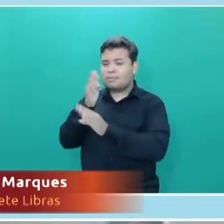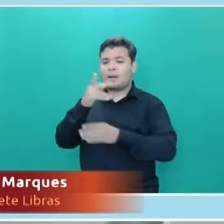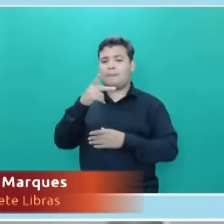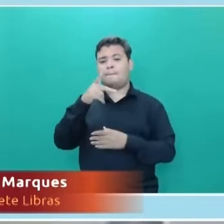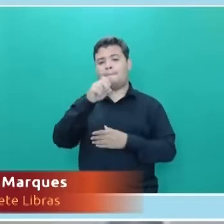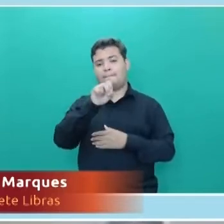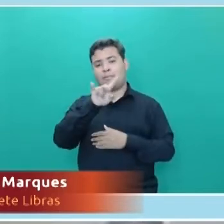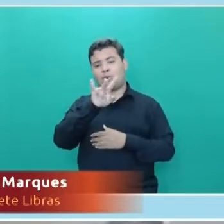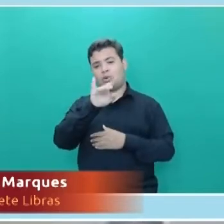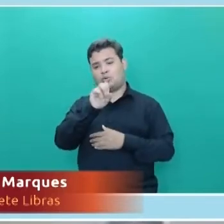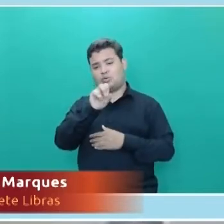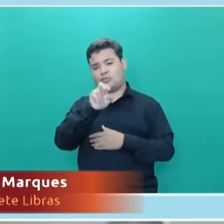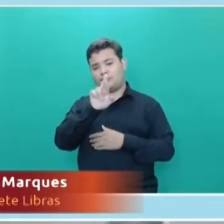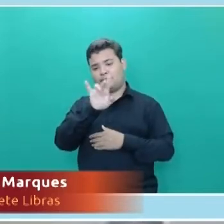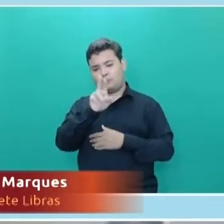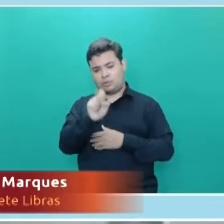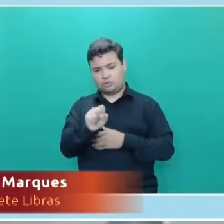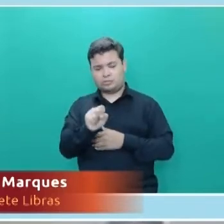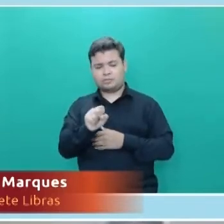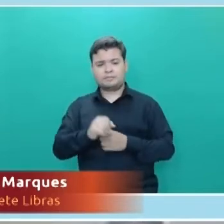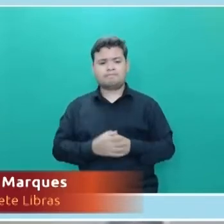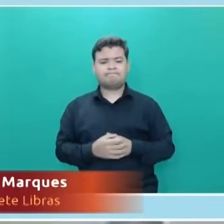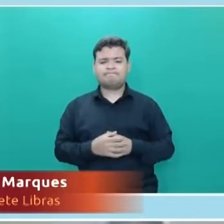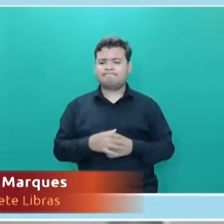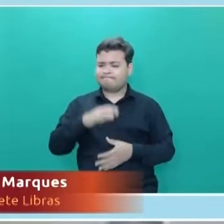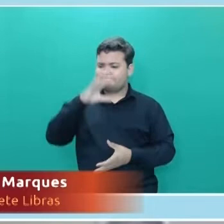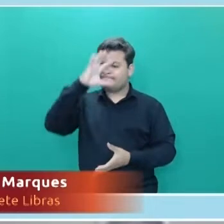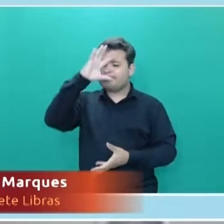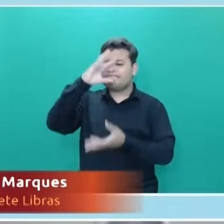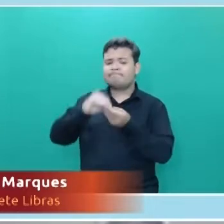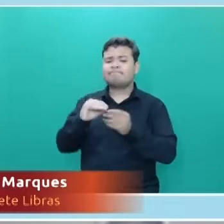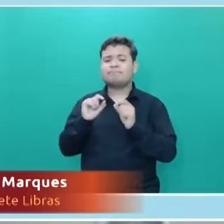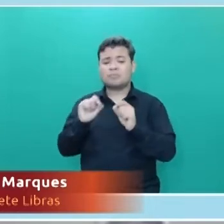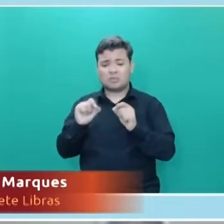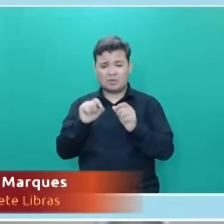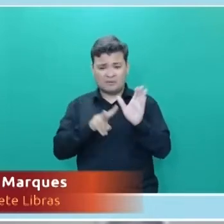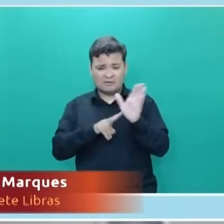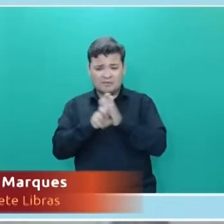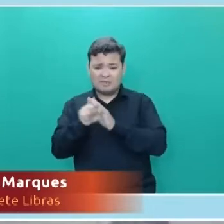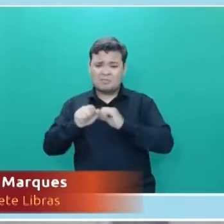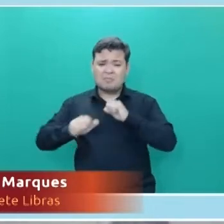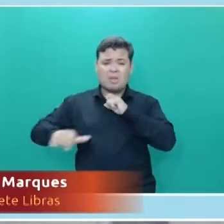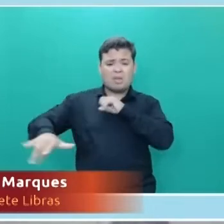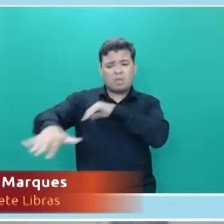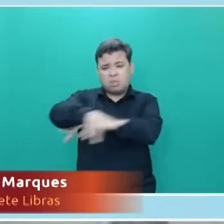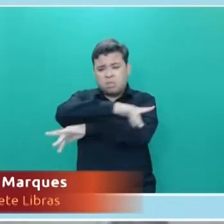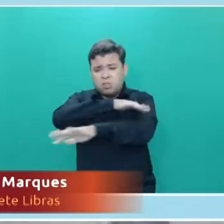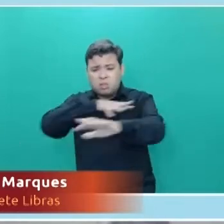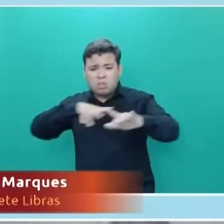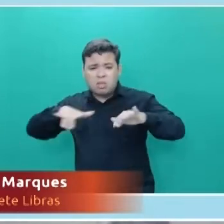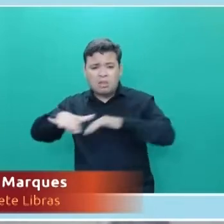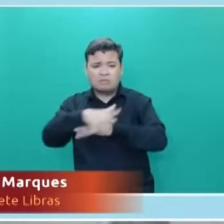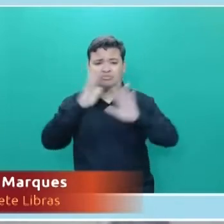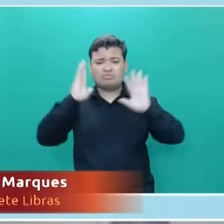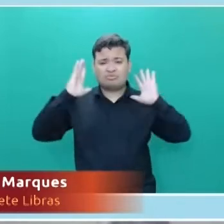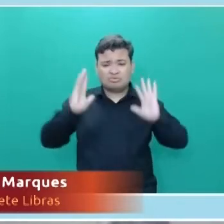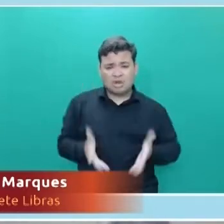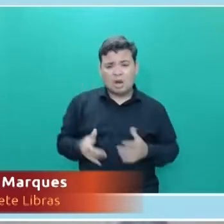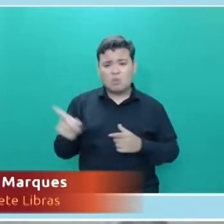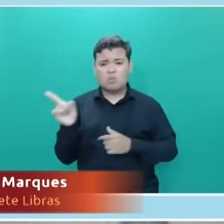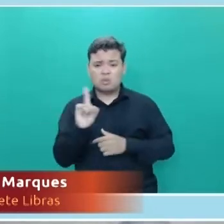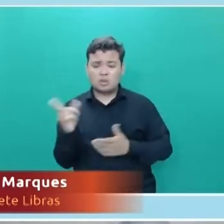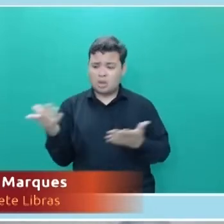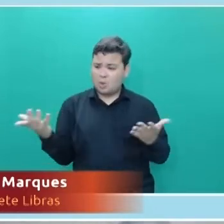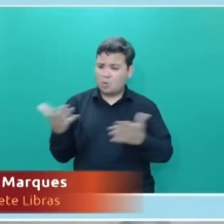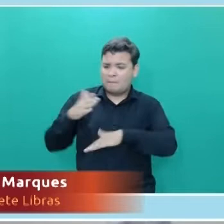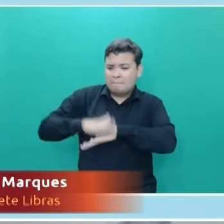isso significa? Significa que o vírus já está circulando entre nós? O que pode ser feito nesse momento para evitar,